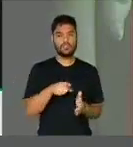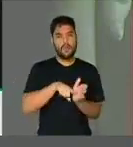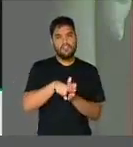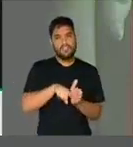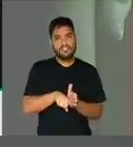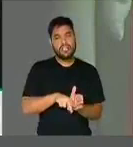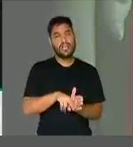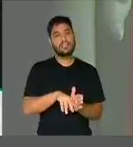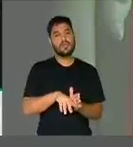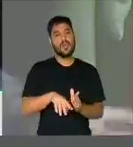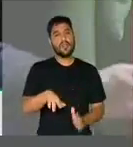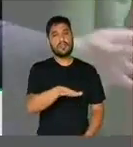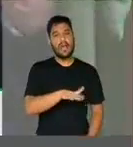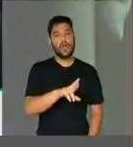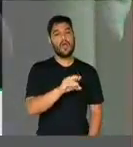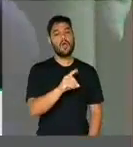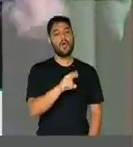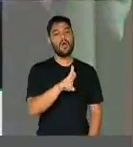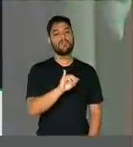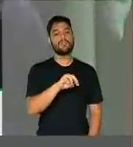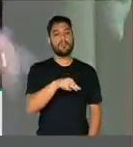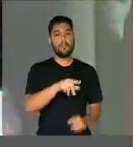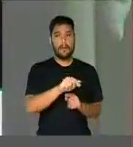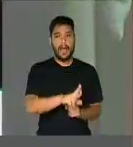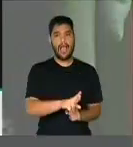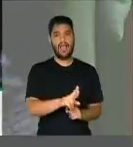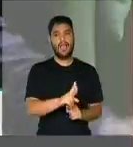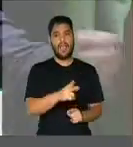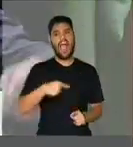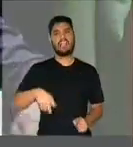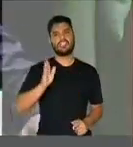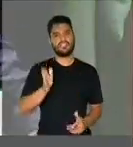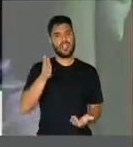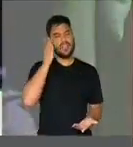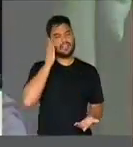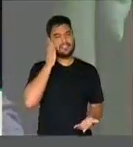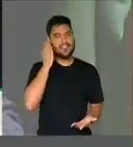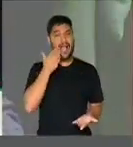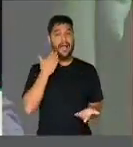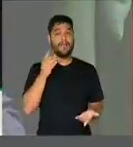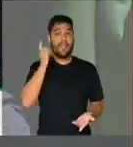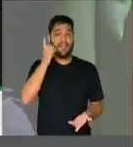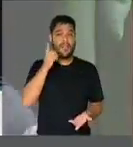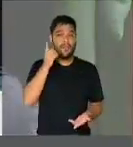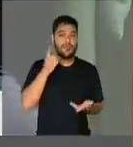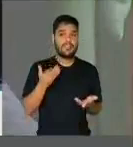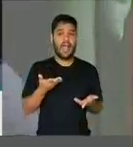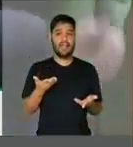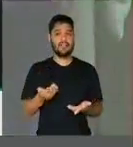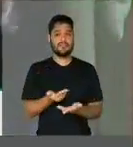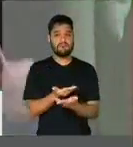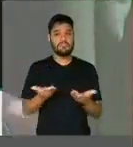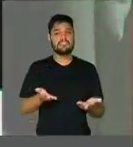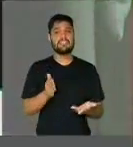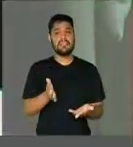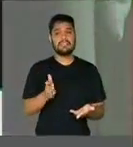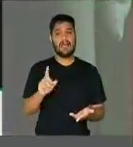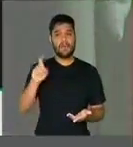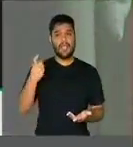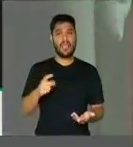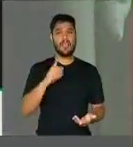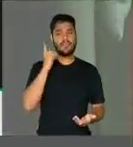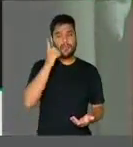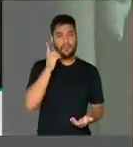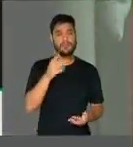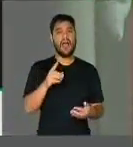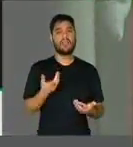caso Rodrimar, e todos nós sabemos, os atuais deputados e deputadas, como os ex-deputados